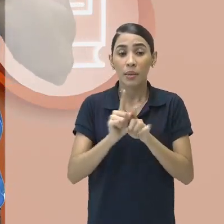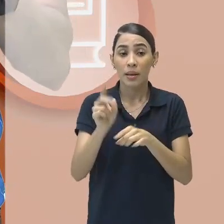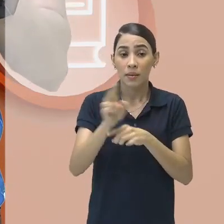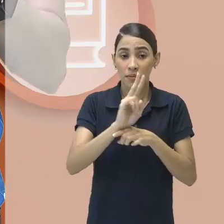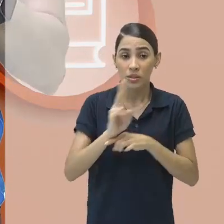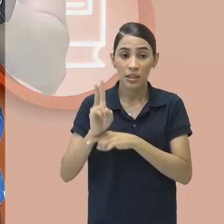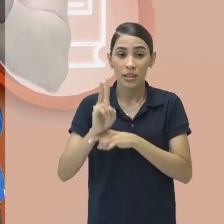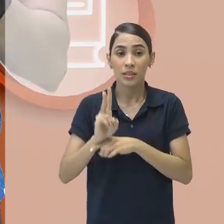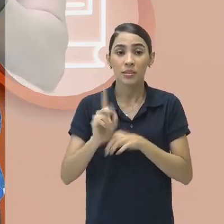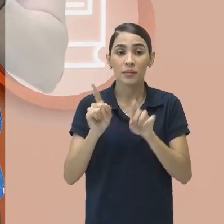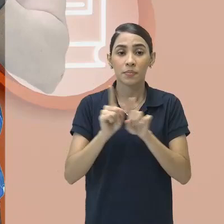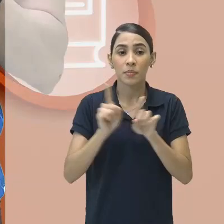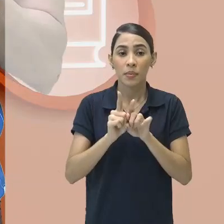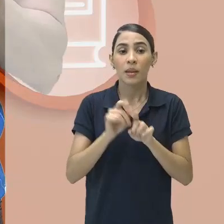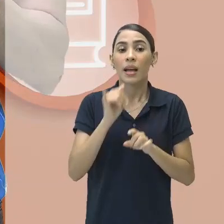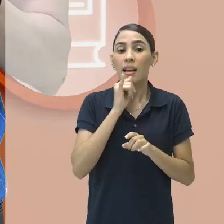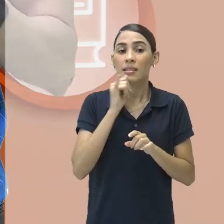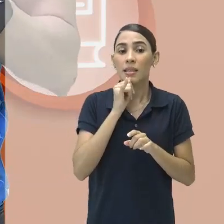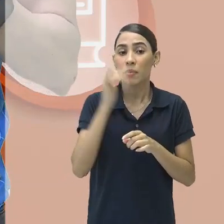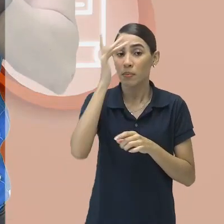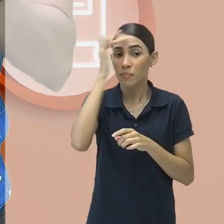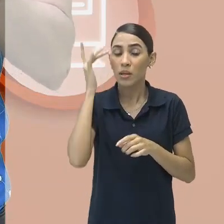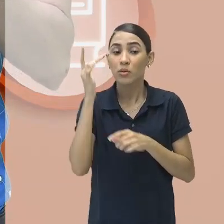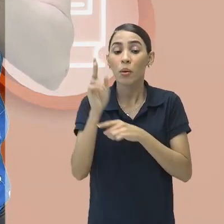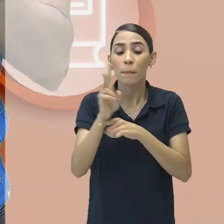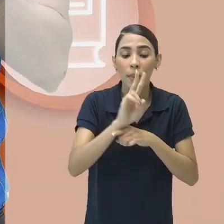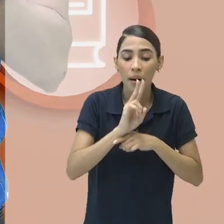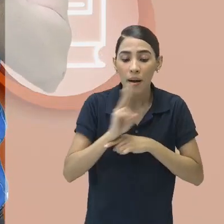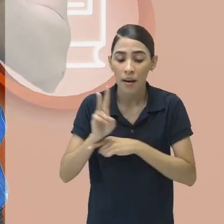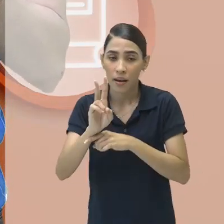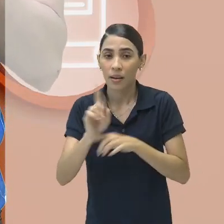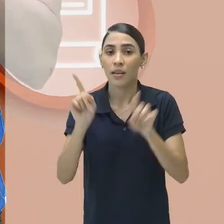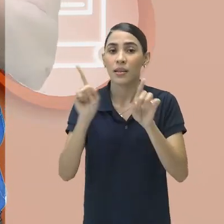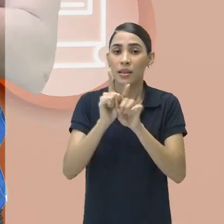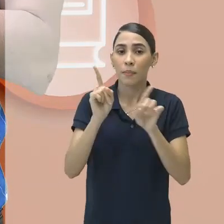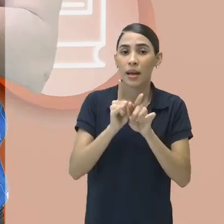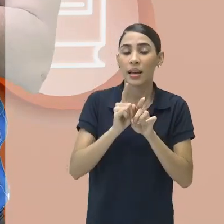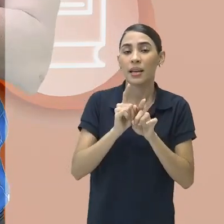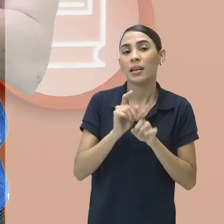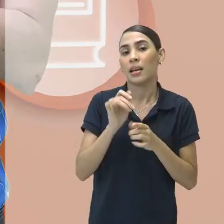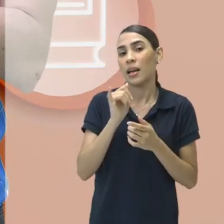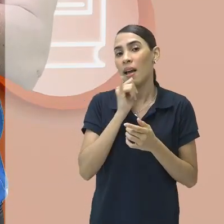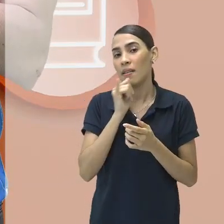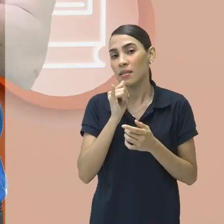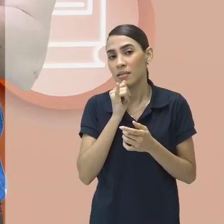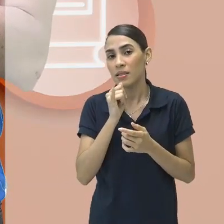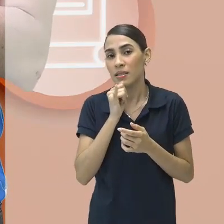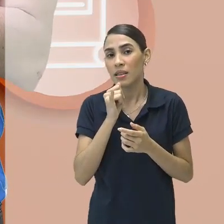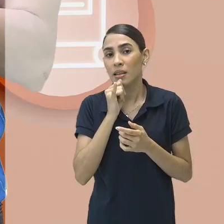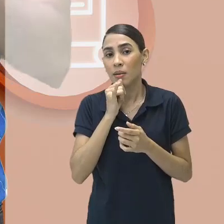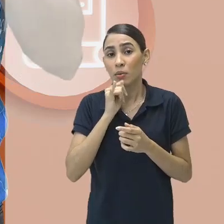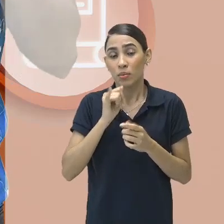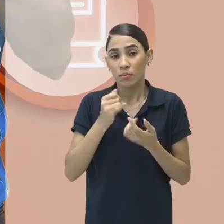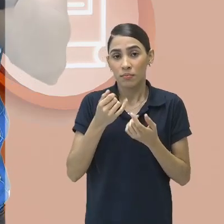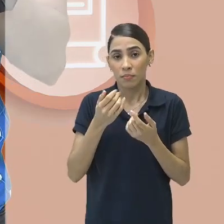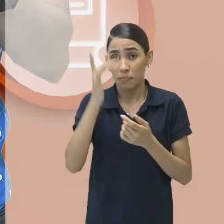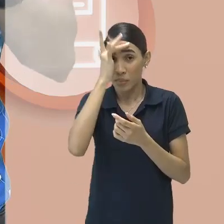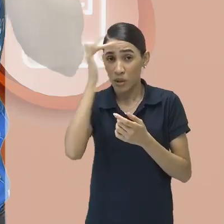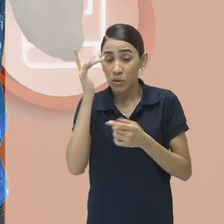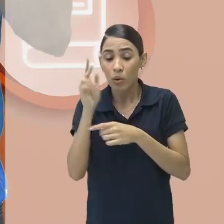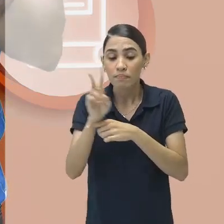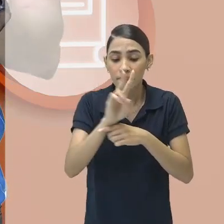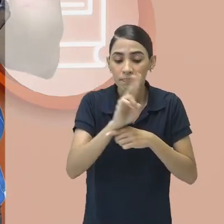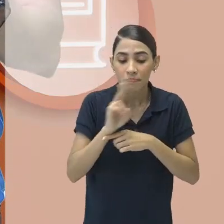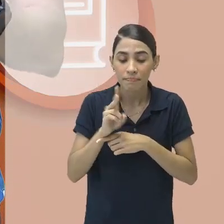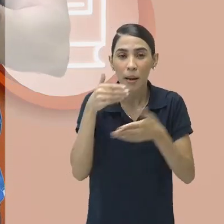vigilância constante, feita ali pelos capangas, feita também ali pelos seguranças dessas propriedades,